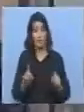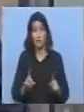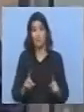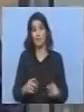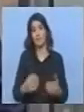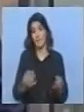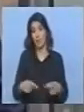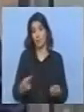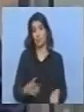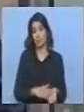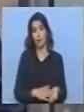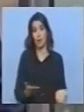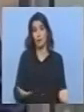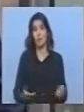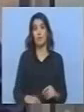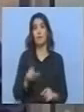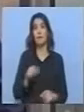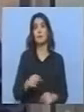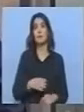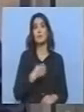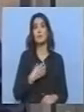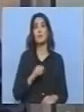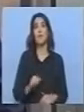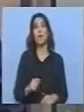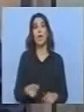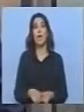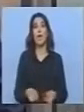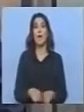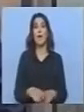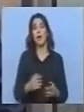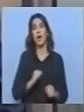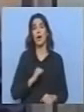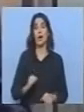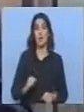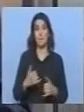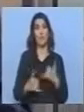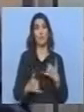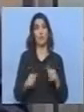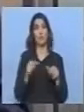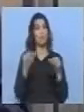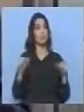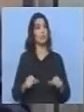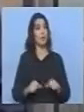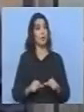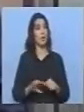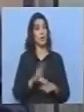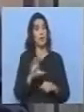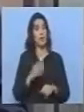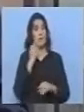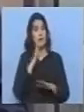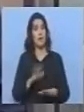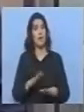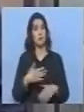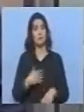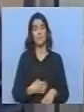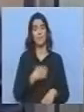veio provar, e considero que se trata, aliás, de um ataque que é um ataque perigoso ao nosso sistema e à forma como ele está implementado. Portanto, eu